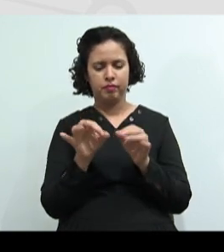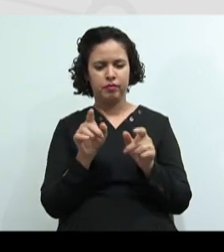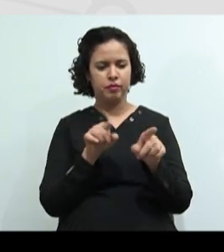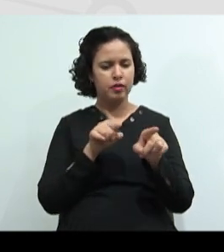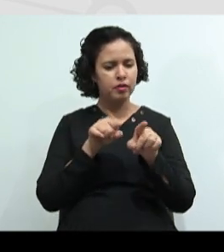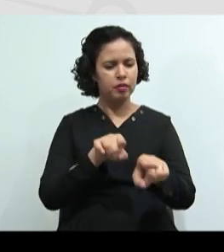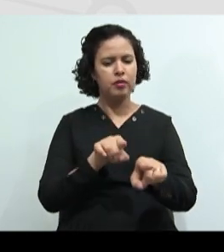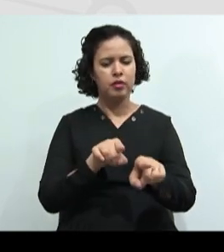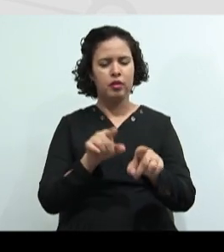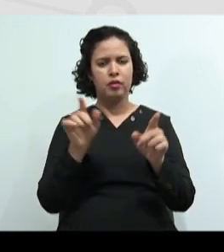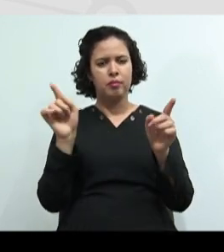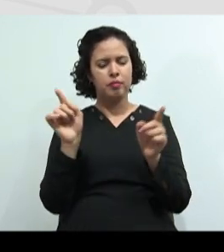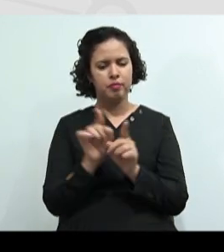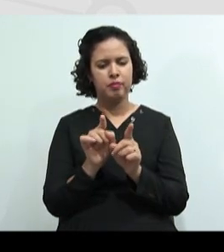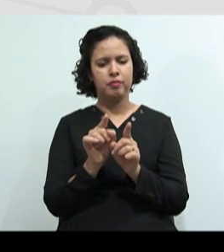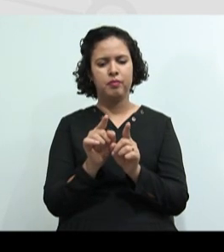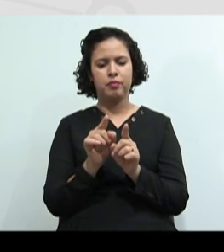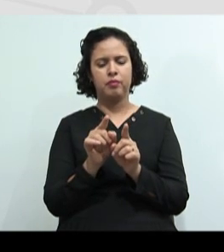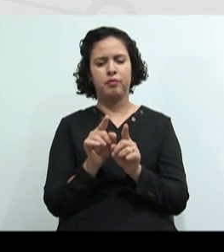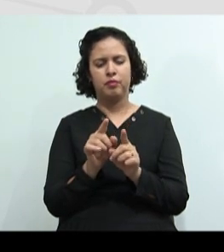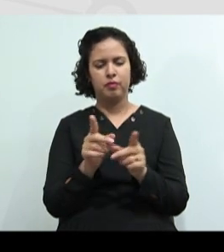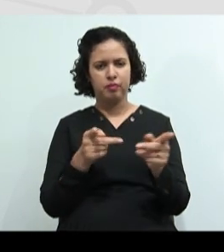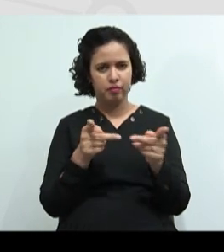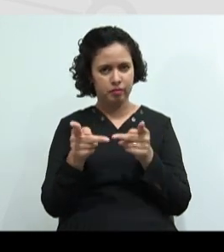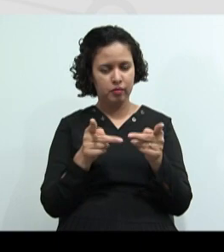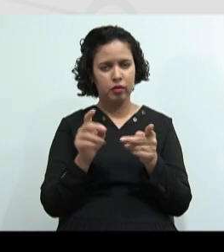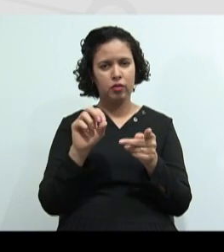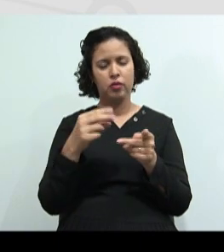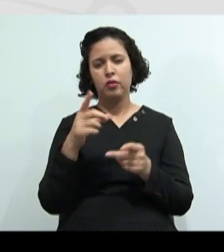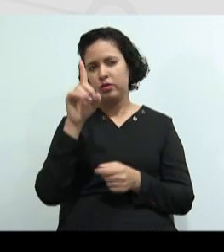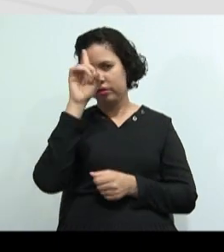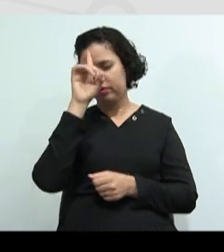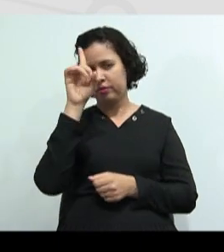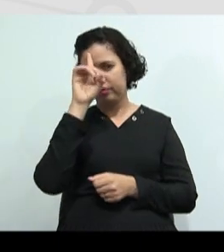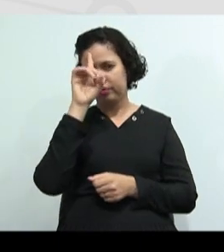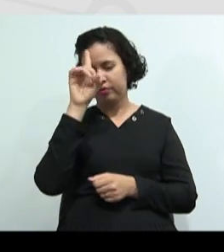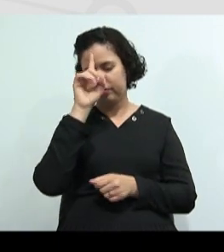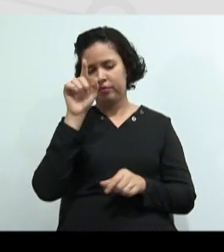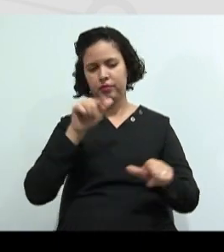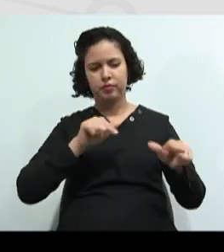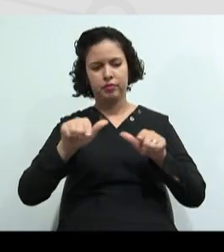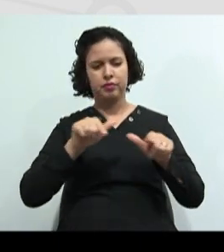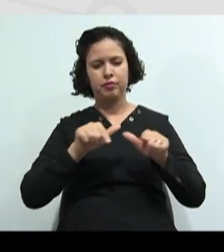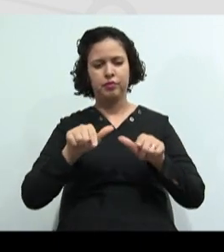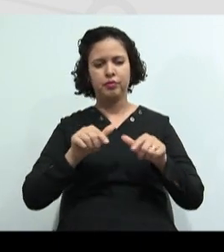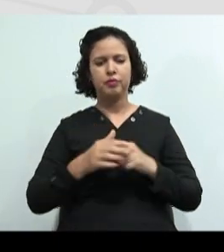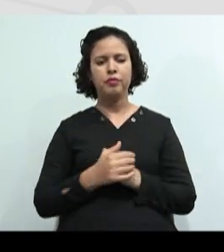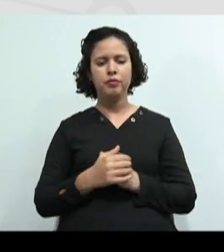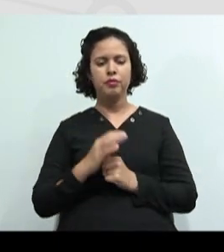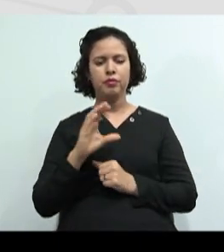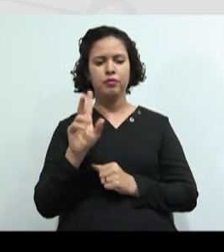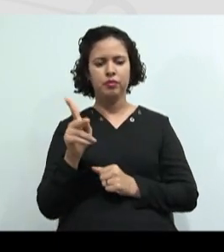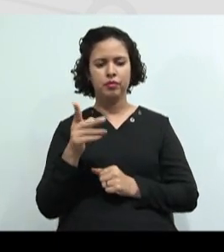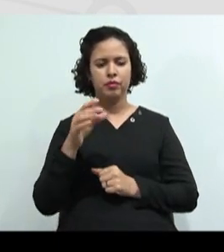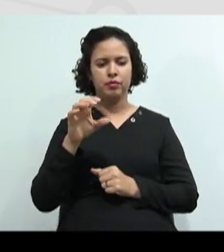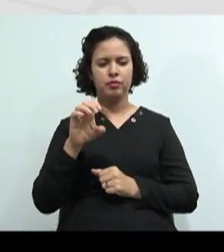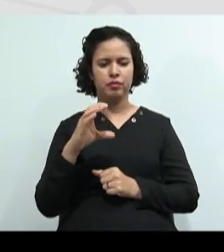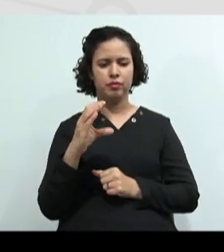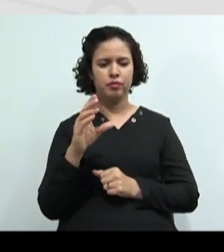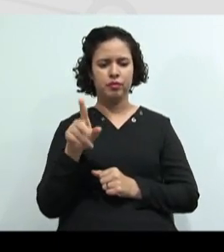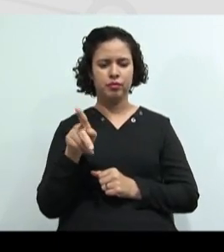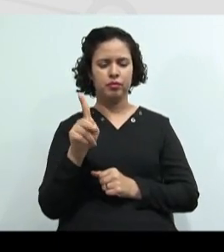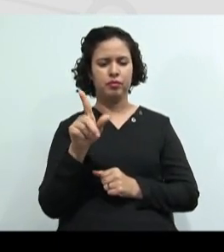acompanhar pequenos projetos ou atividades rotineiras. Essa ferramenta nada mais é do que um checklist, tá?